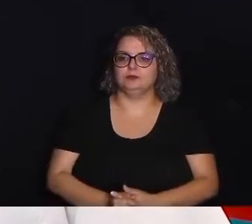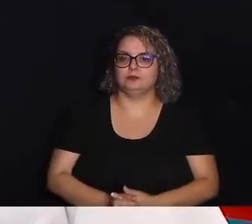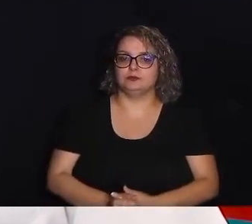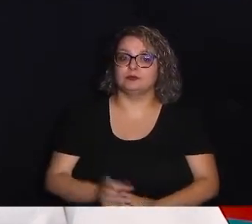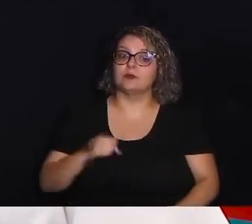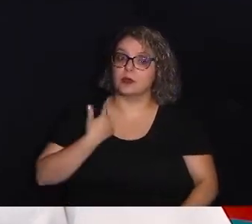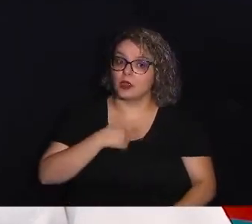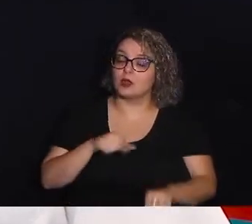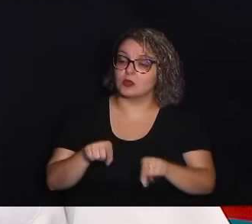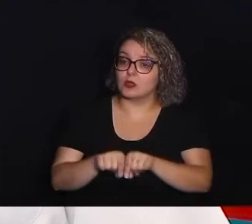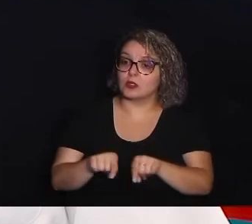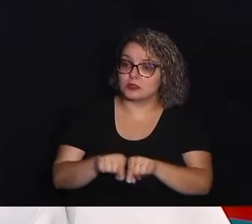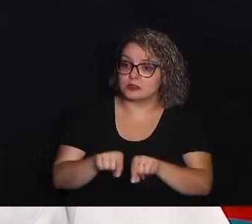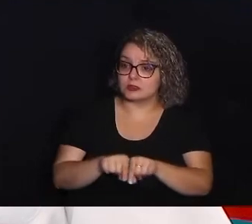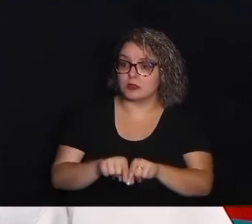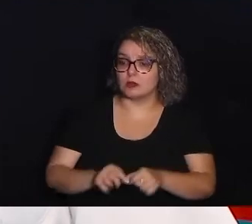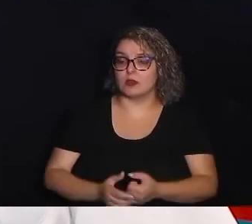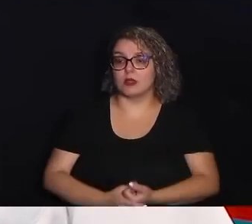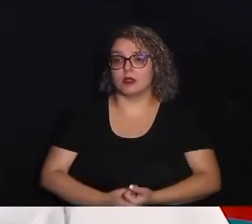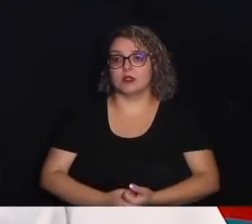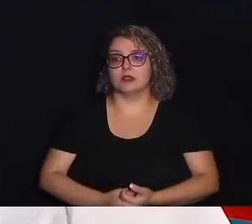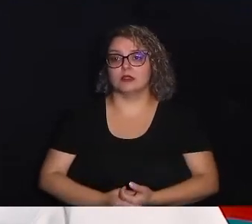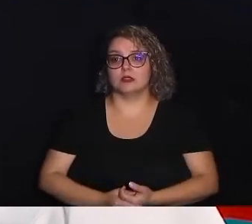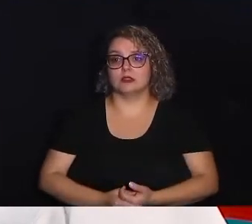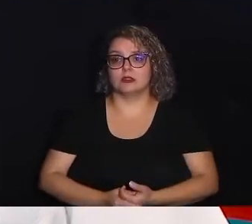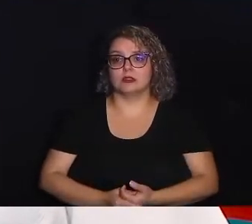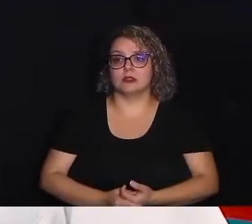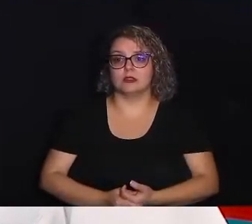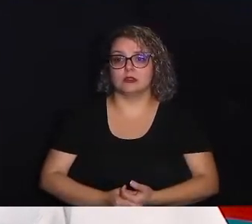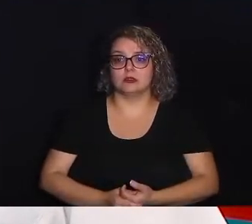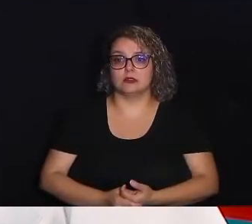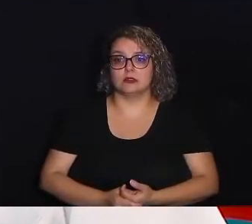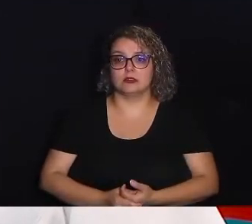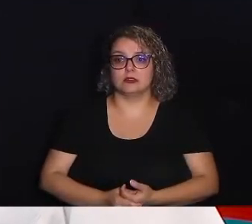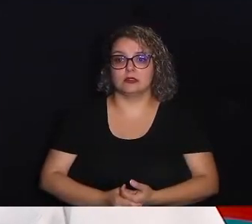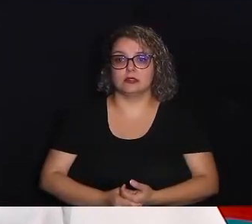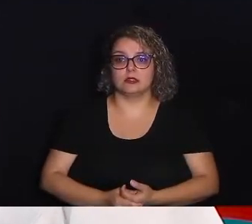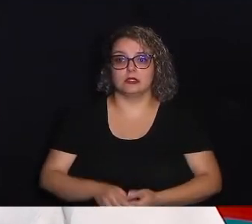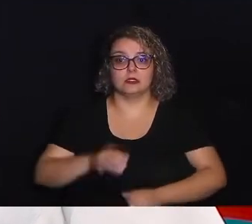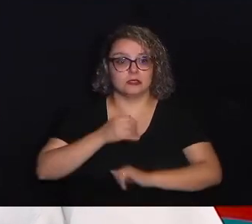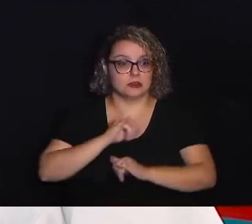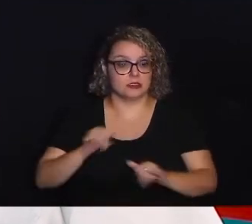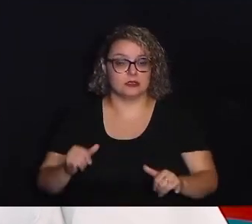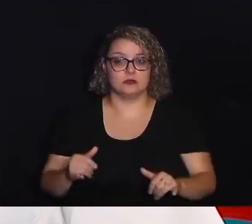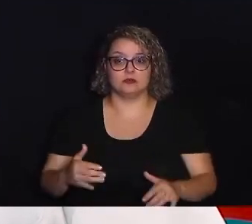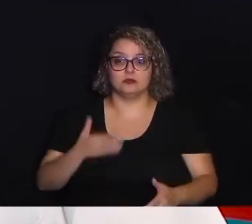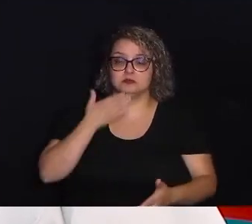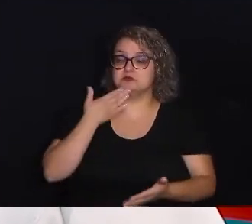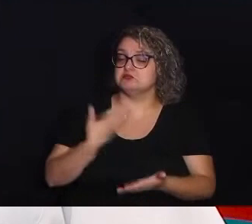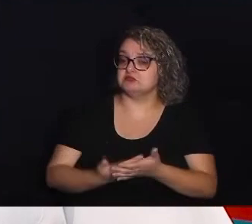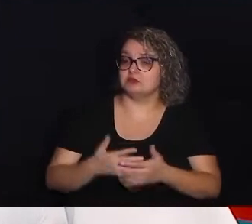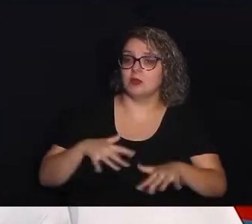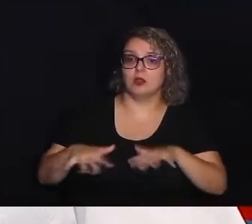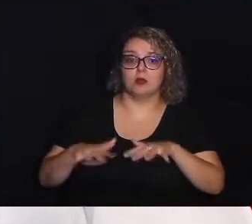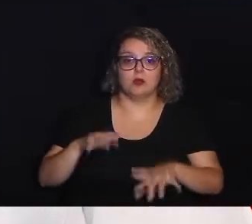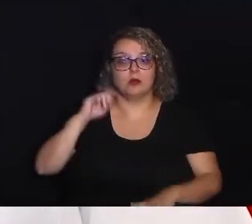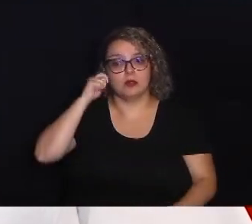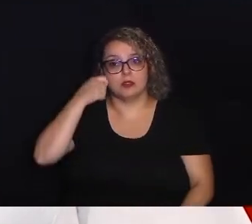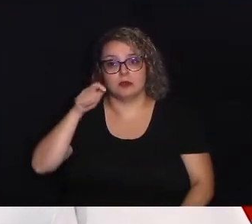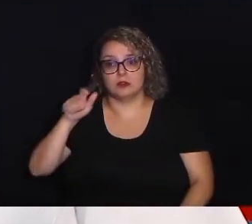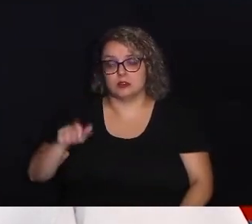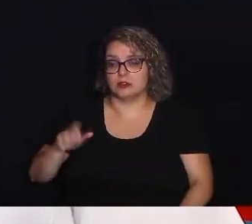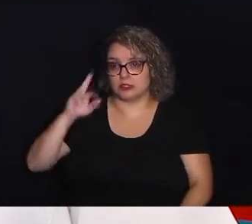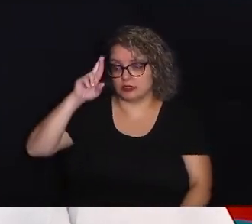né e a gente também foi nessa sinergia tomar de surpresa que o